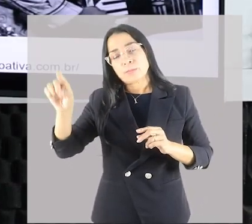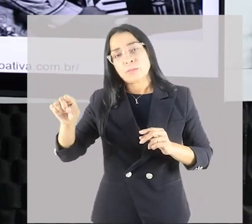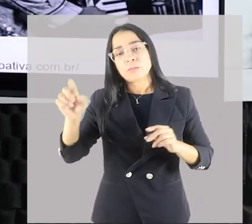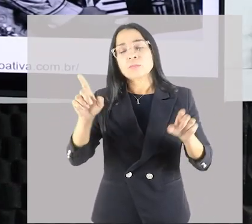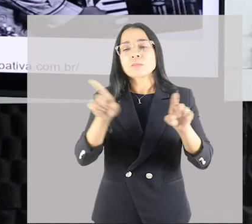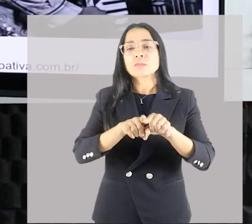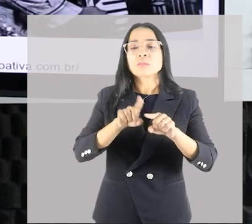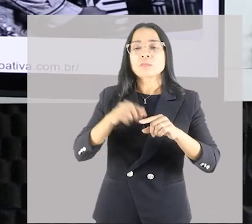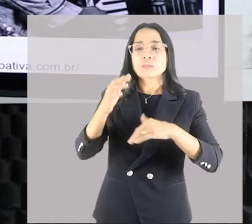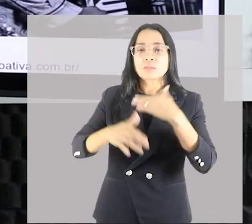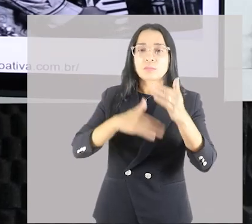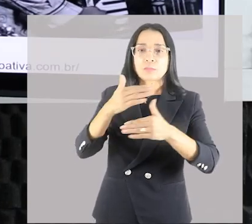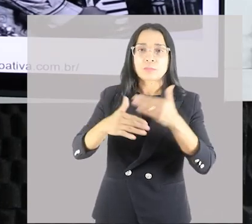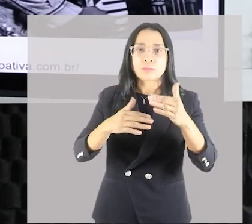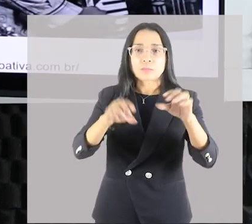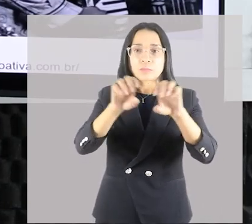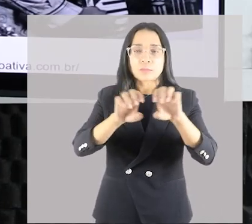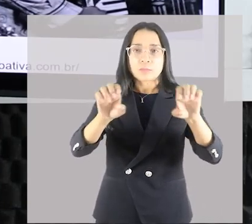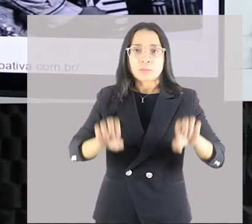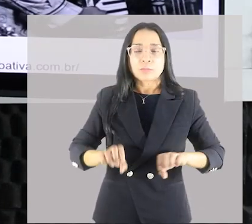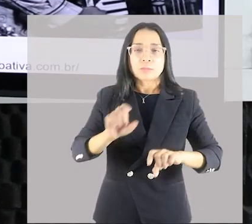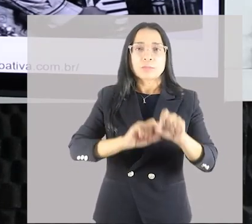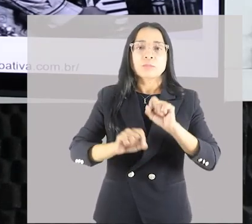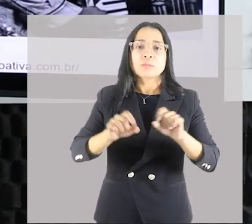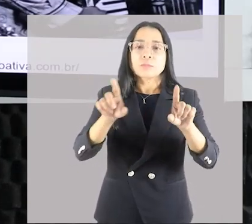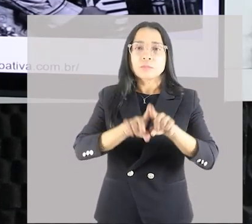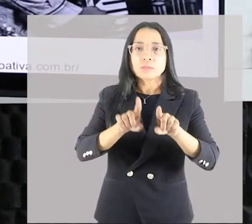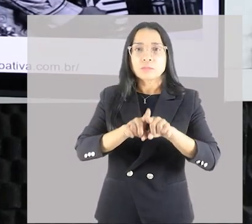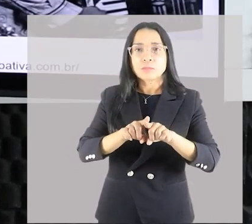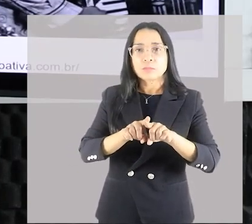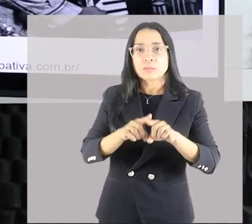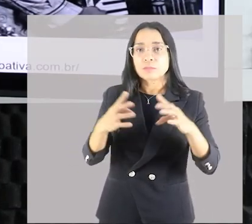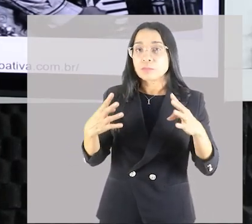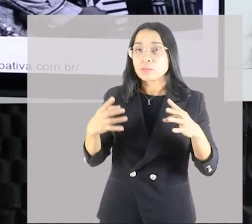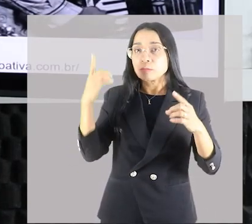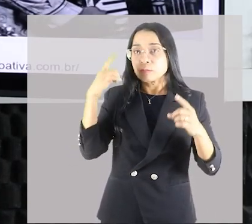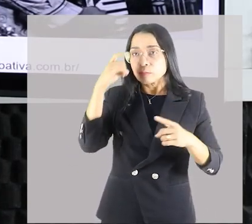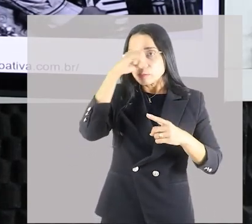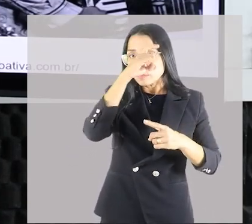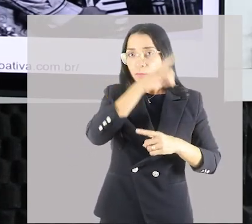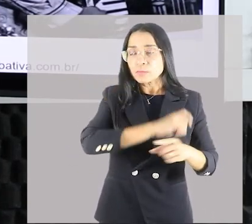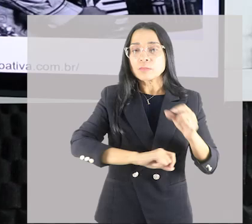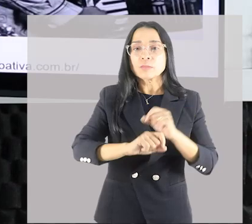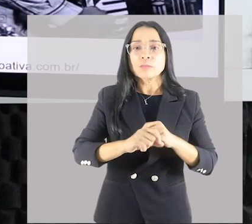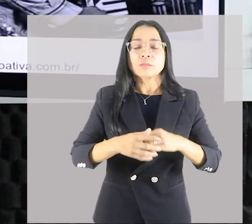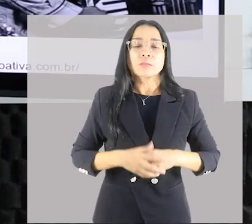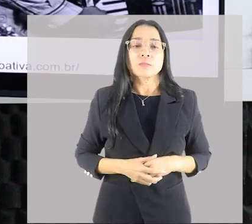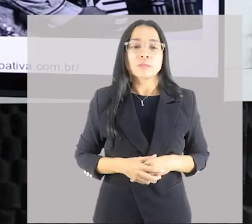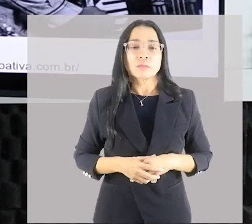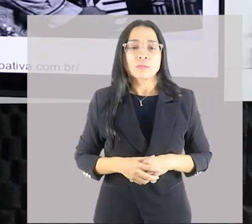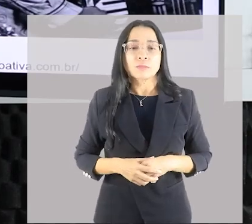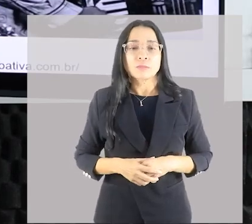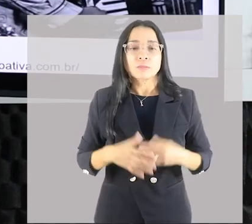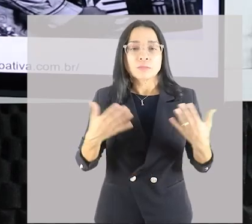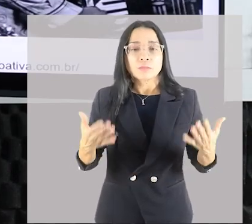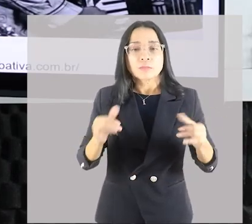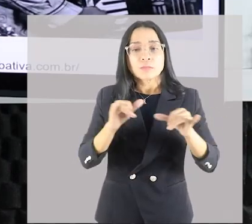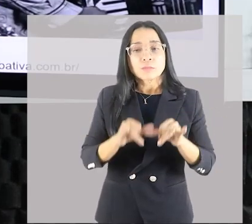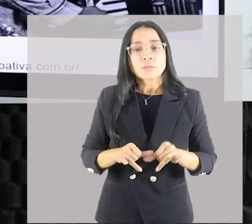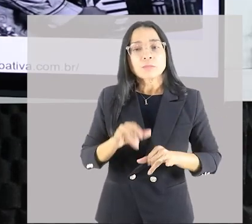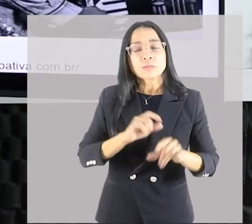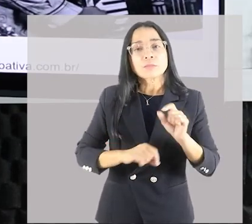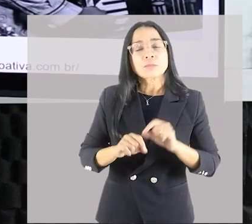em termos de estrutura e em termos de complexidade, tá bom? E aí ficou